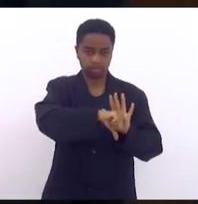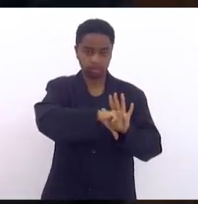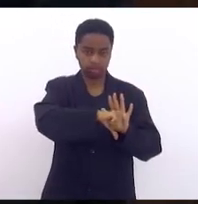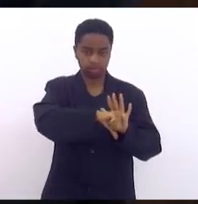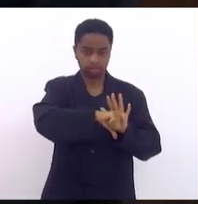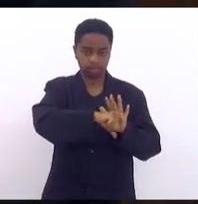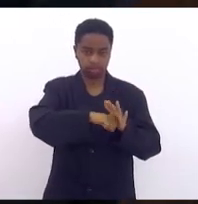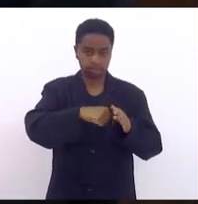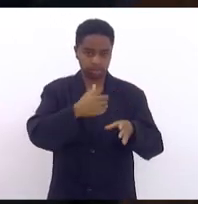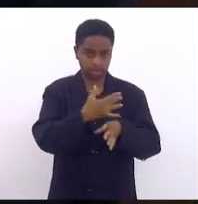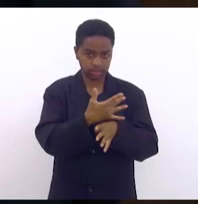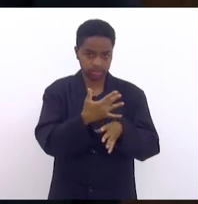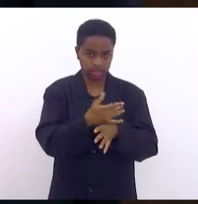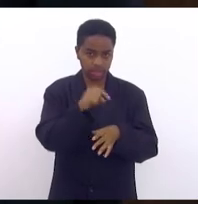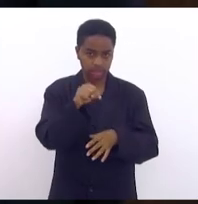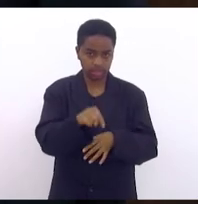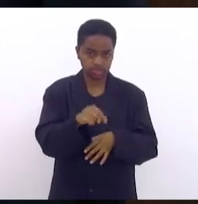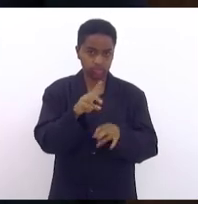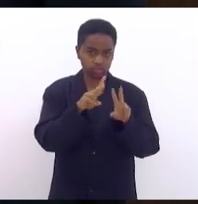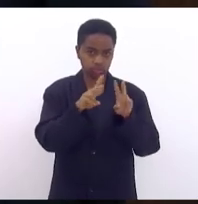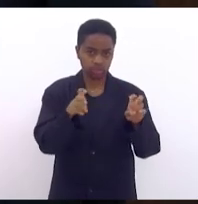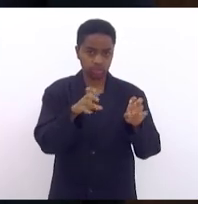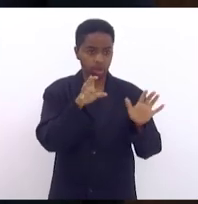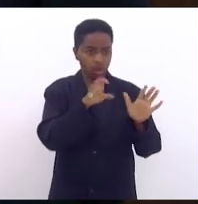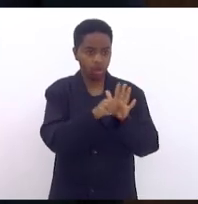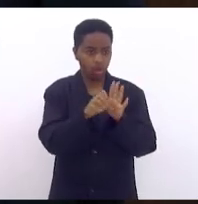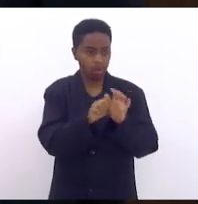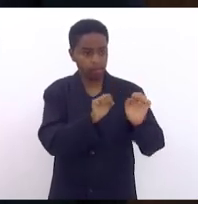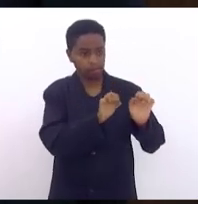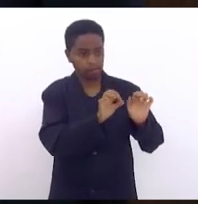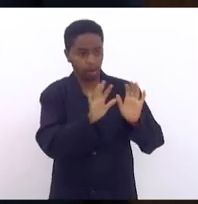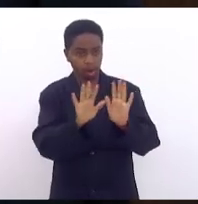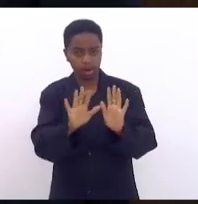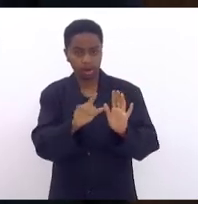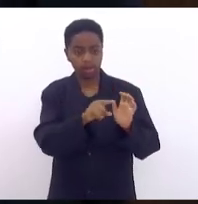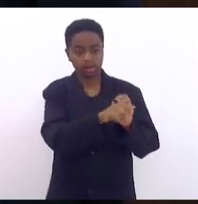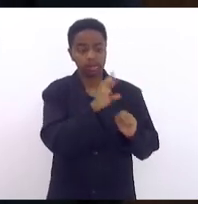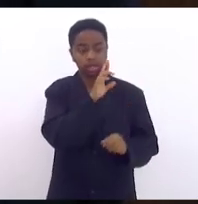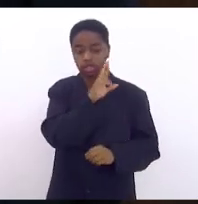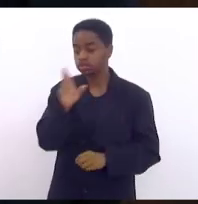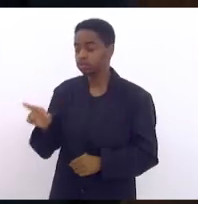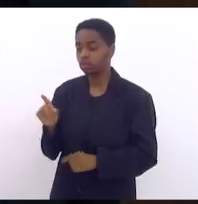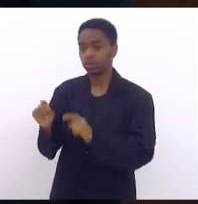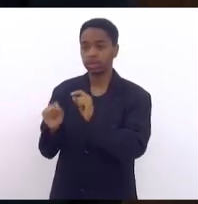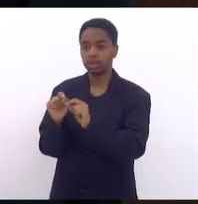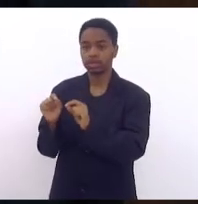na cidade em relação a esses arrastões, etc.? Resposta do secretário: